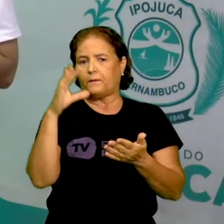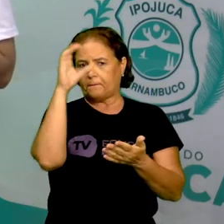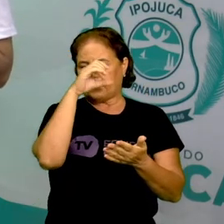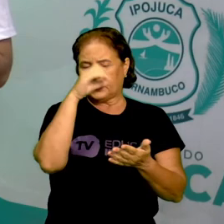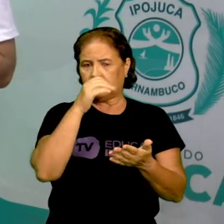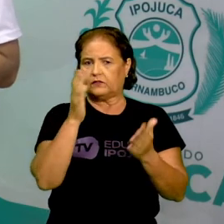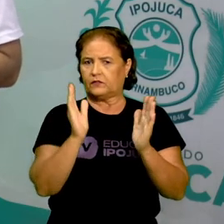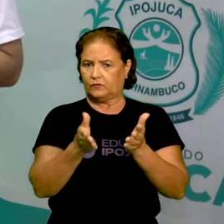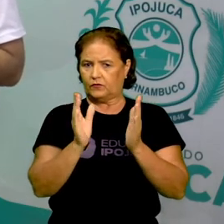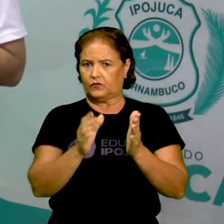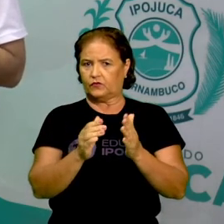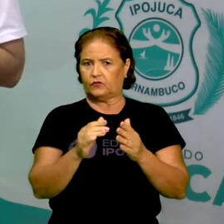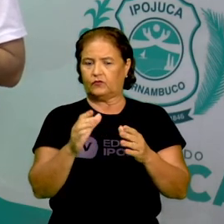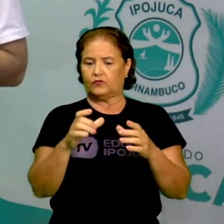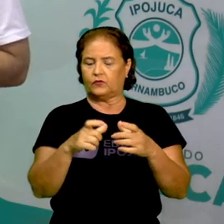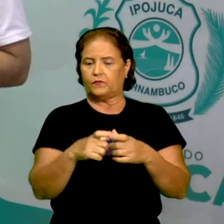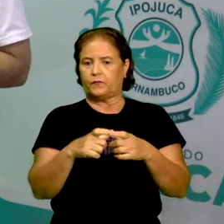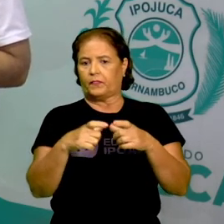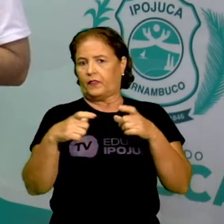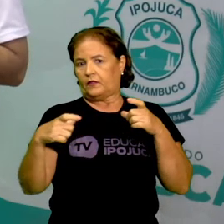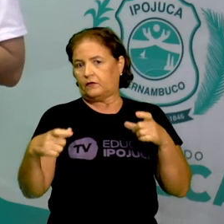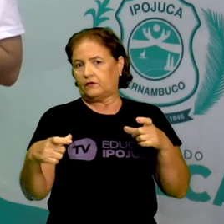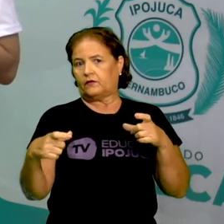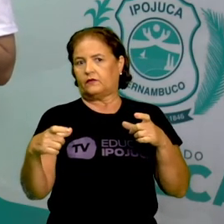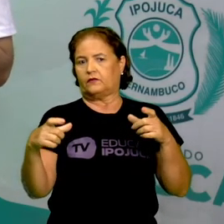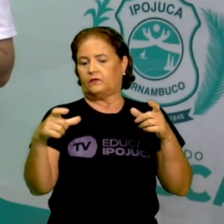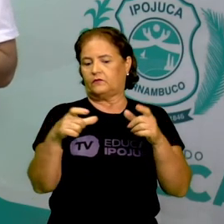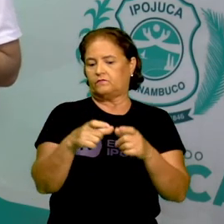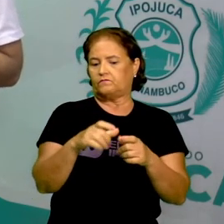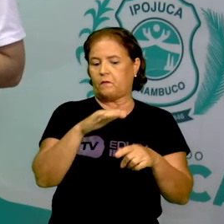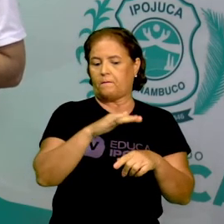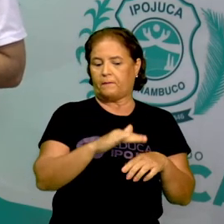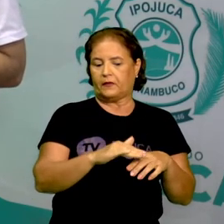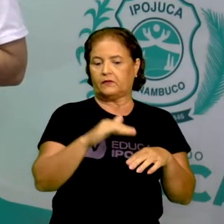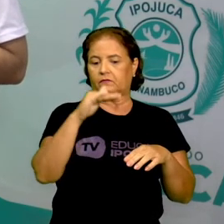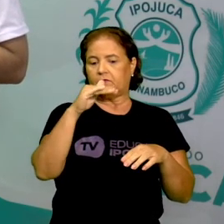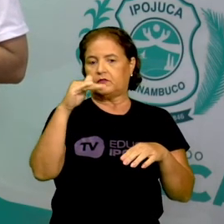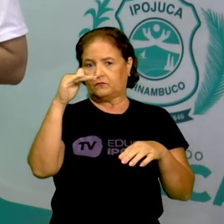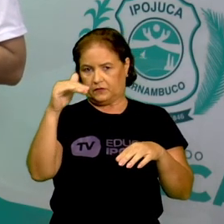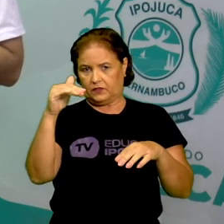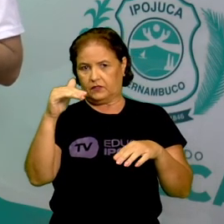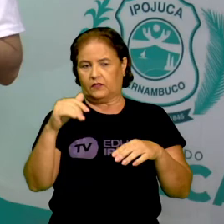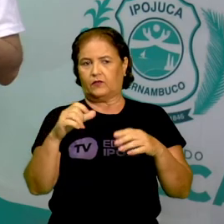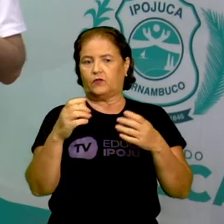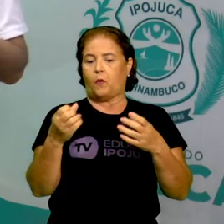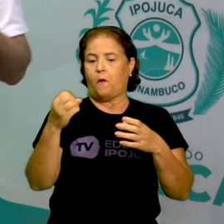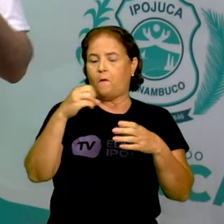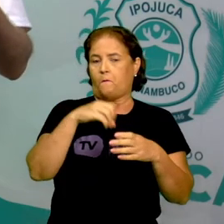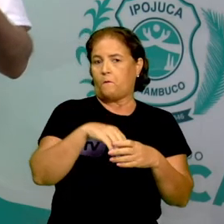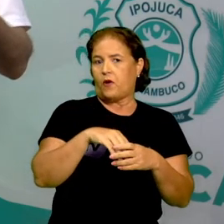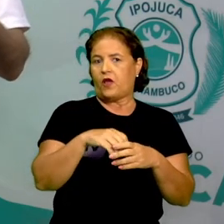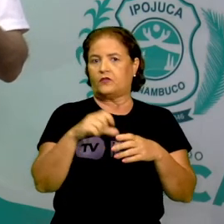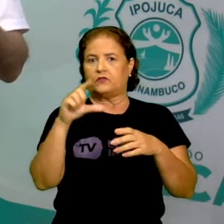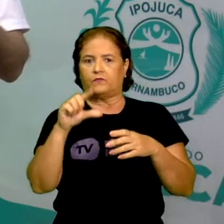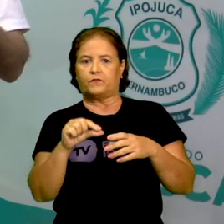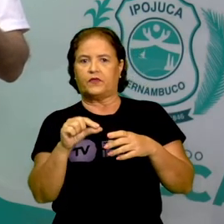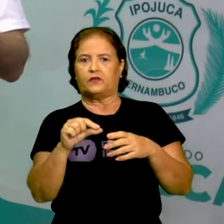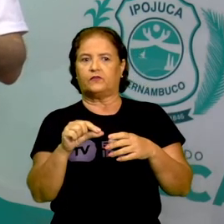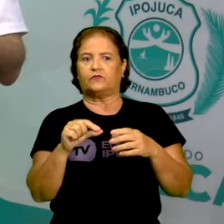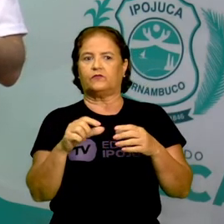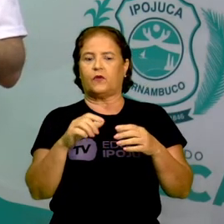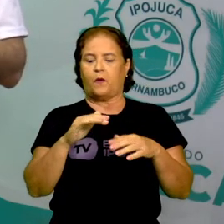grande, médio, pequeno, maior e menor, cabe mais e cabe menos, vocês irão fazer uma